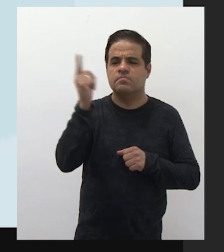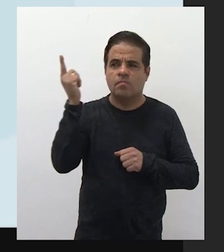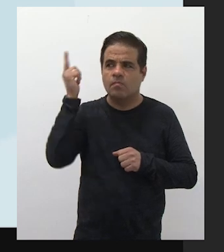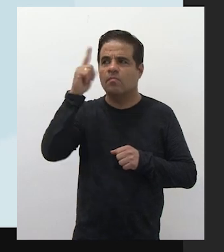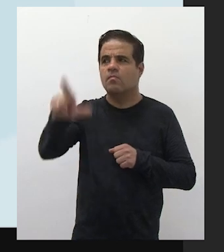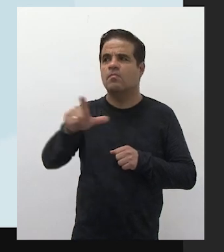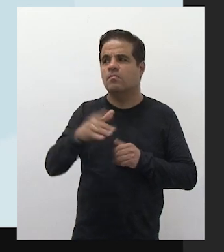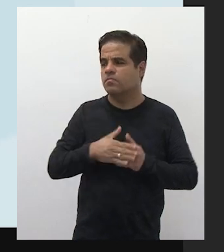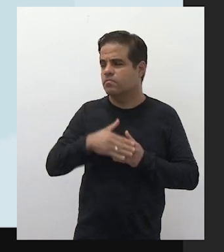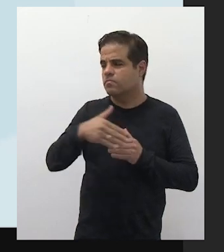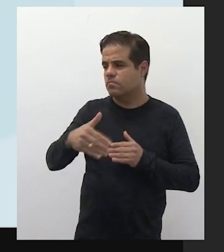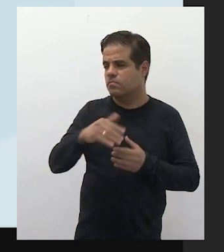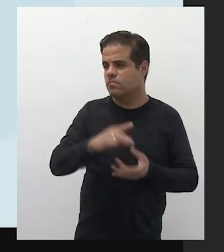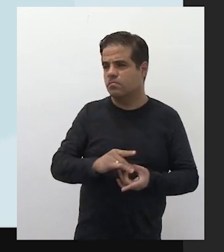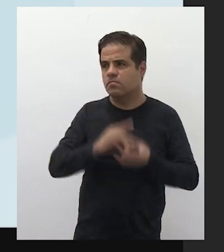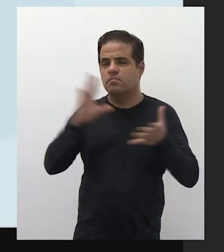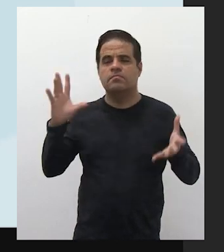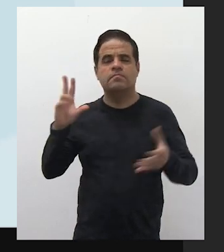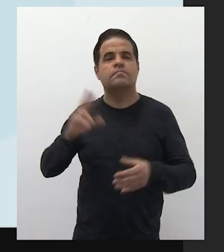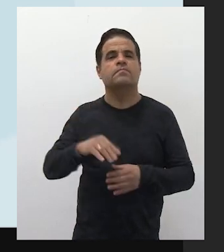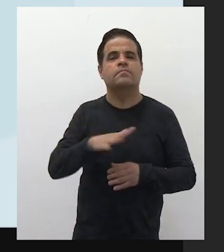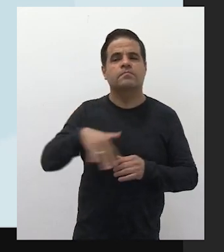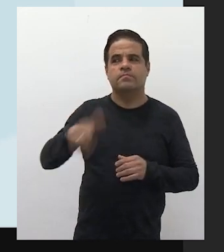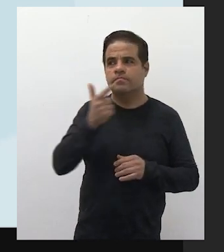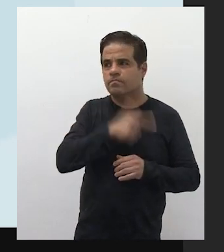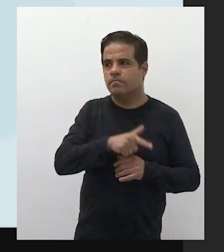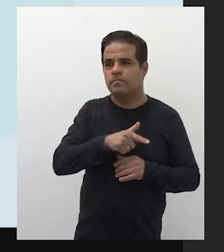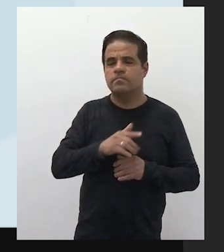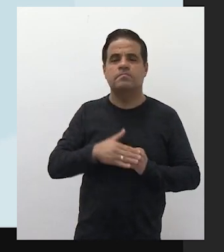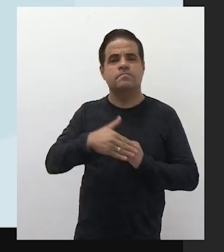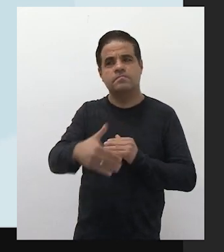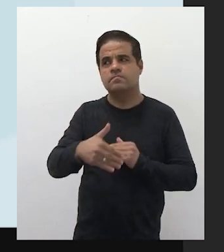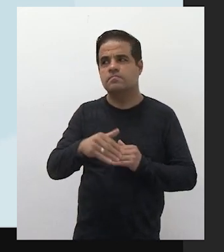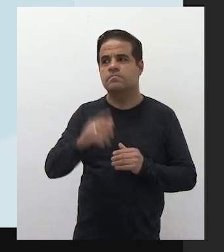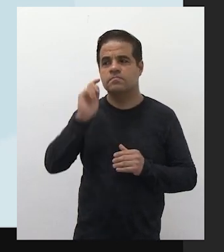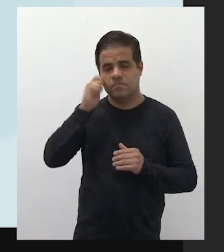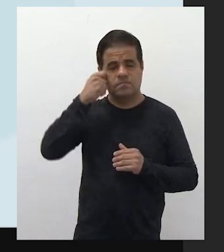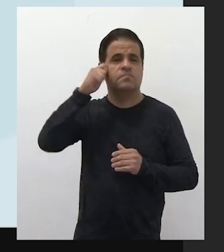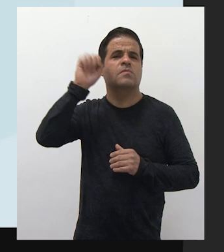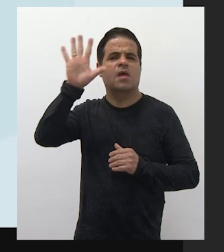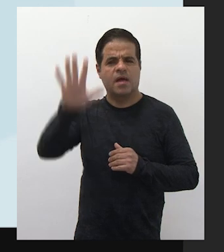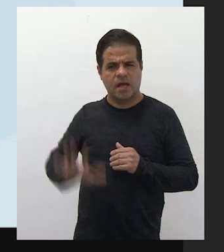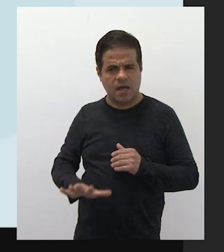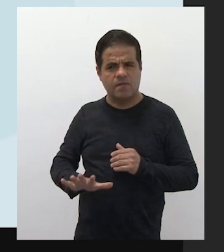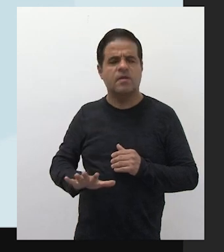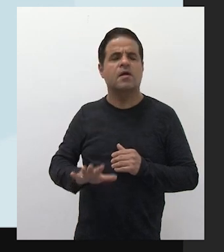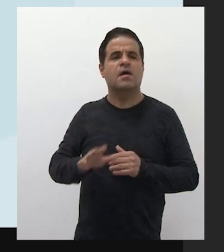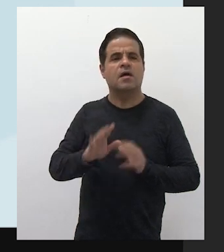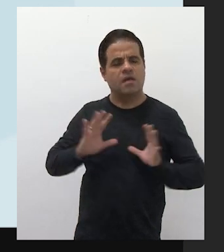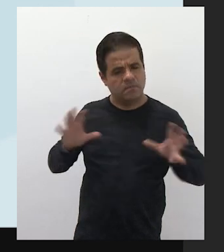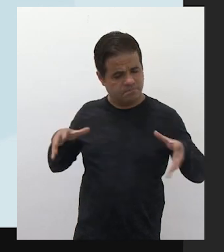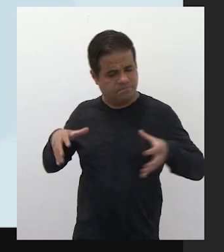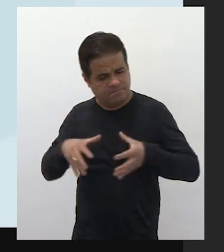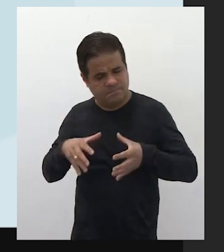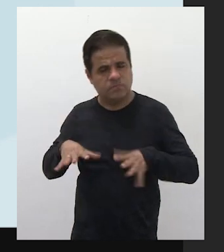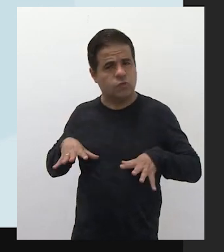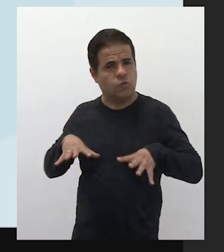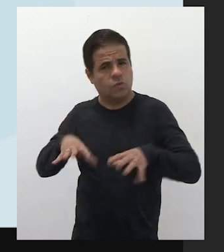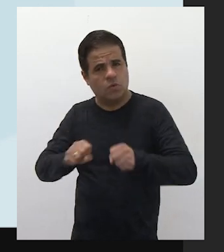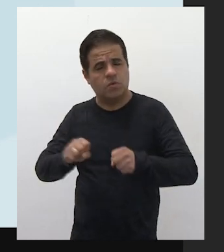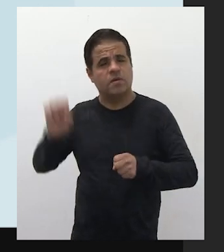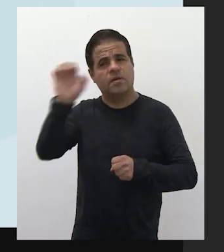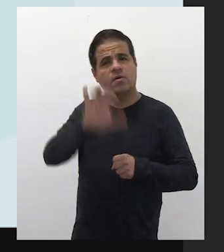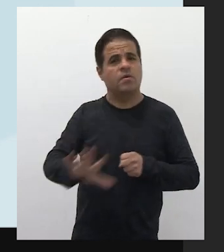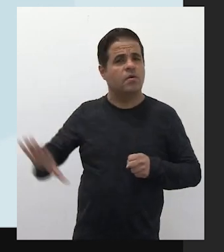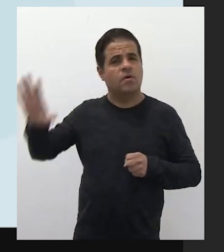a sua independência, que eram, na África, em sua maioria, que eram colônia da Europa, tinham sido